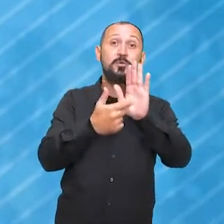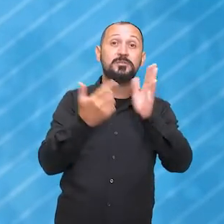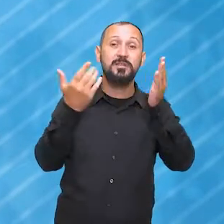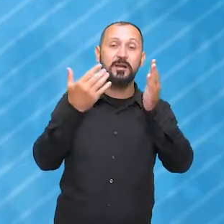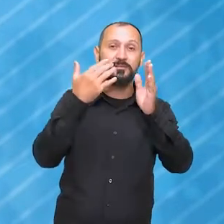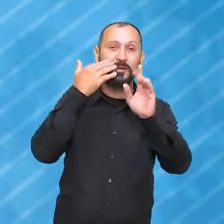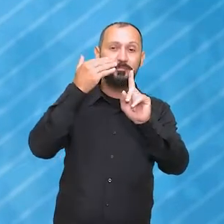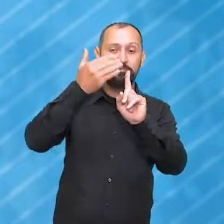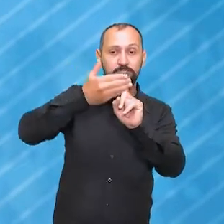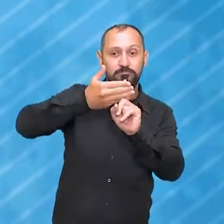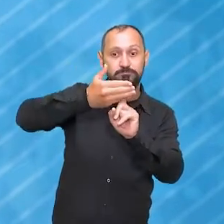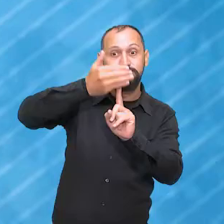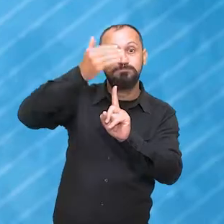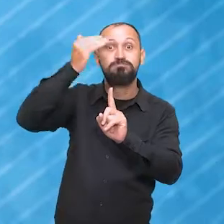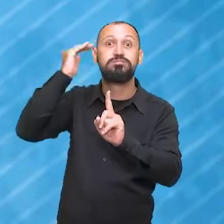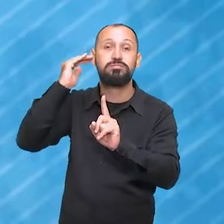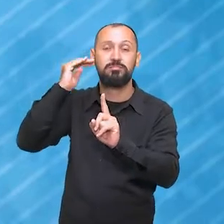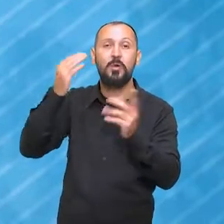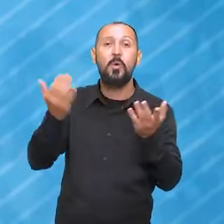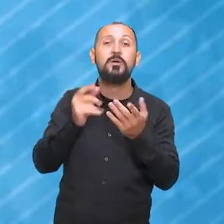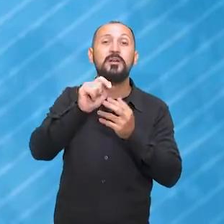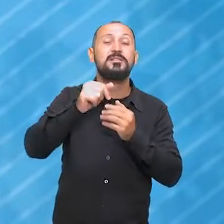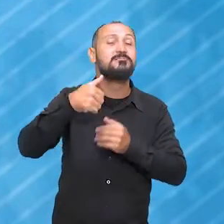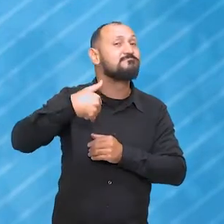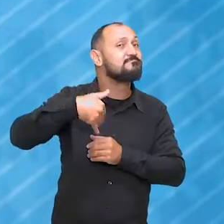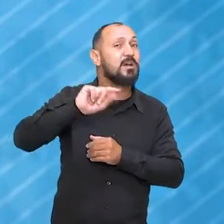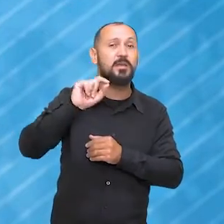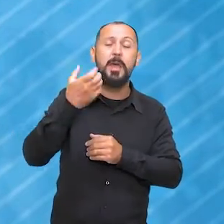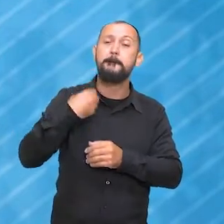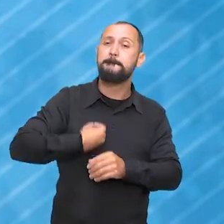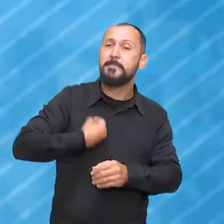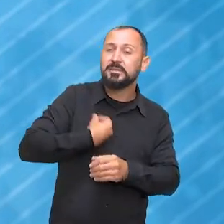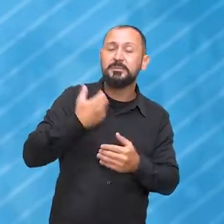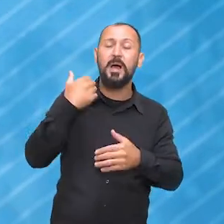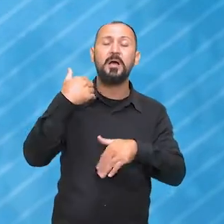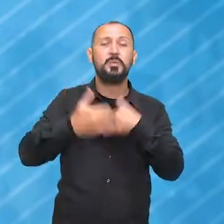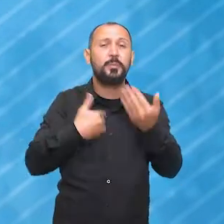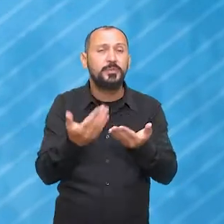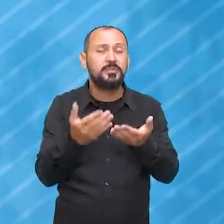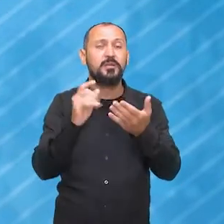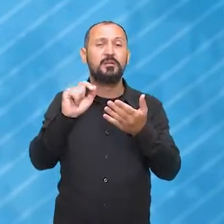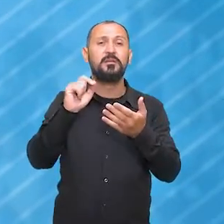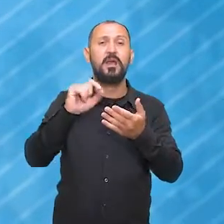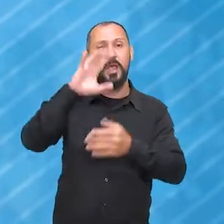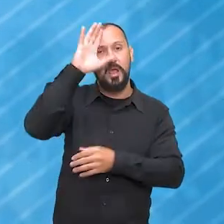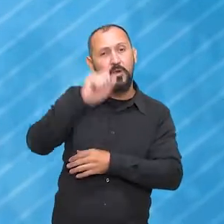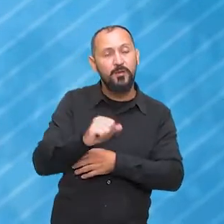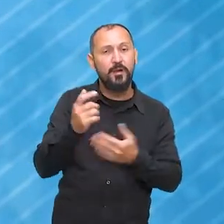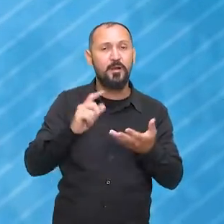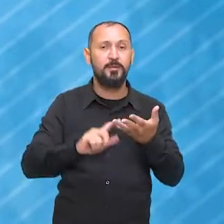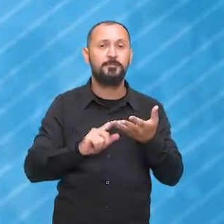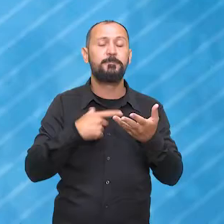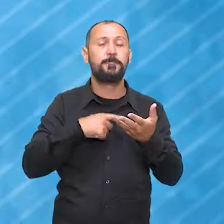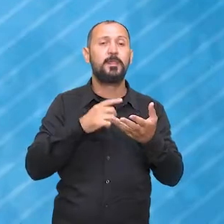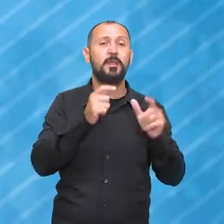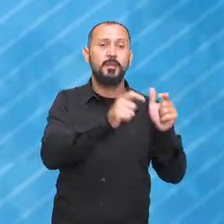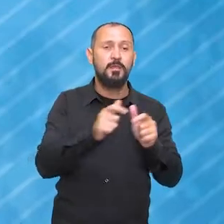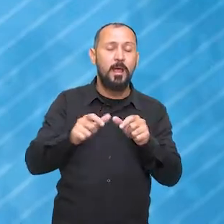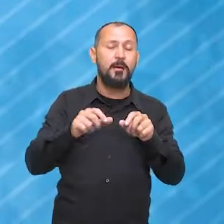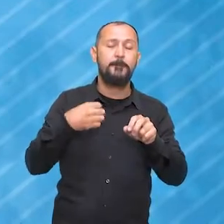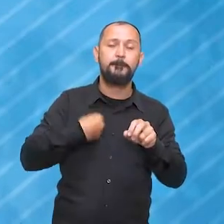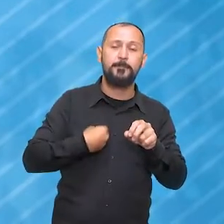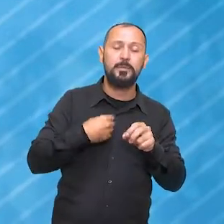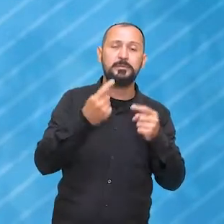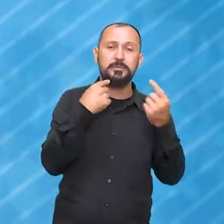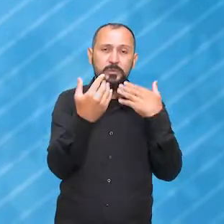além de serem maioria, hoje elas querem participar de todos os processos, elas querem tomar decisões, elas querem estar nas